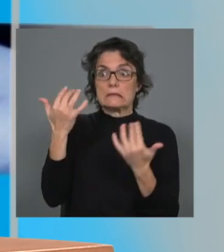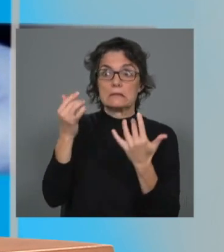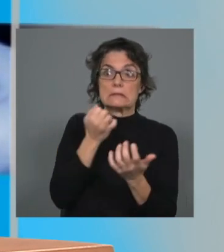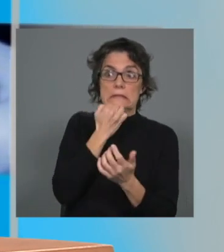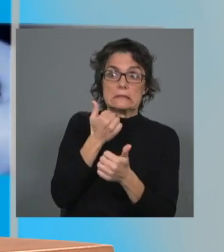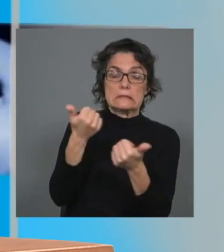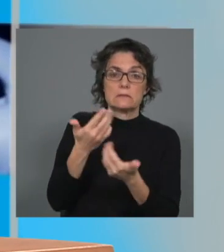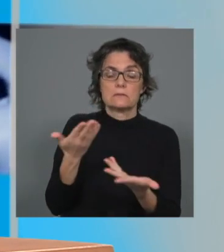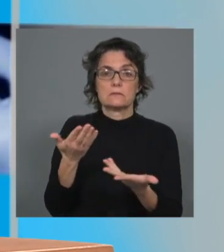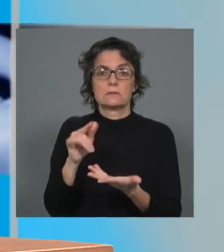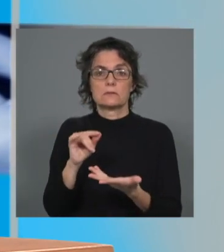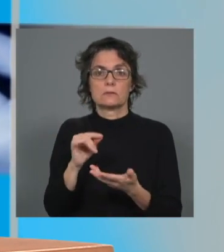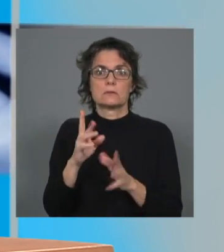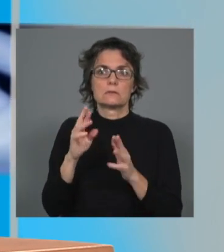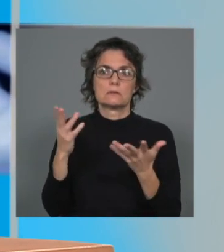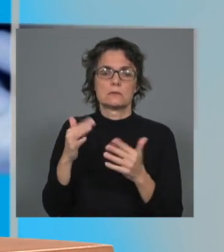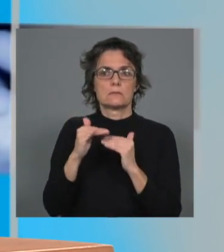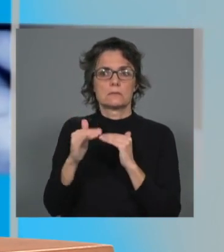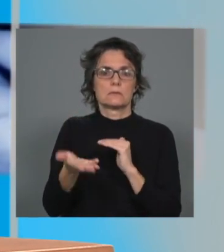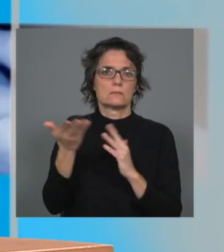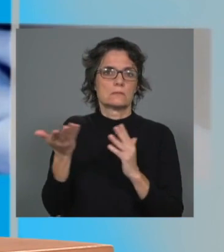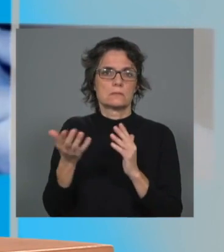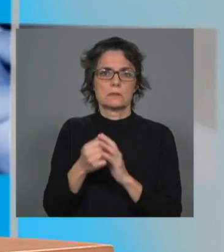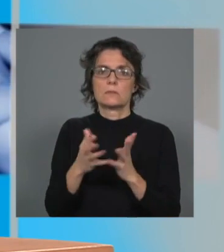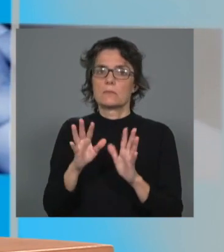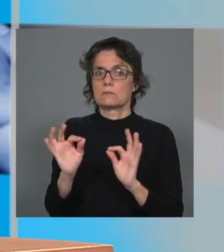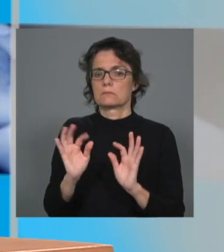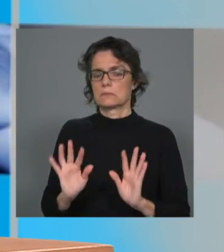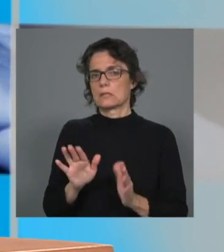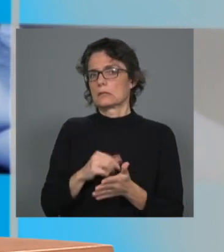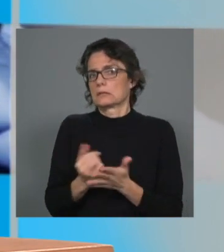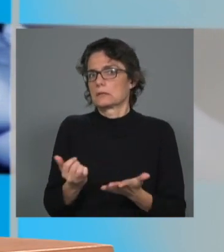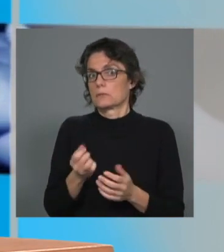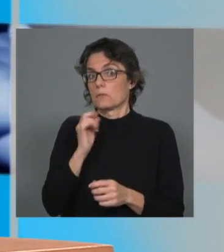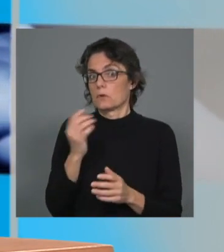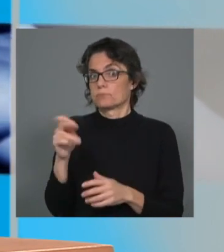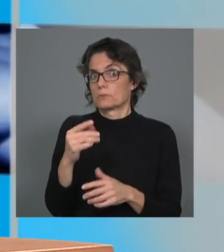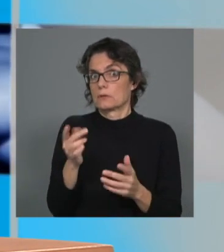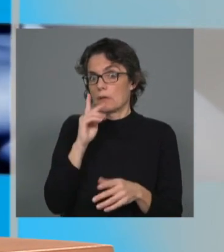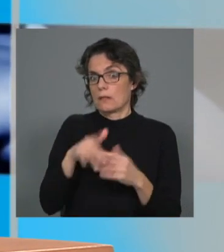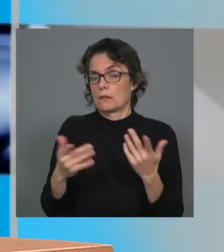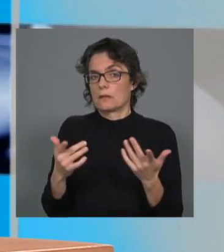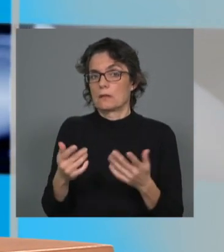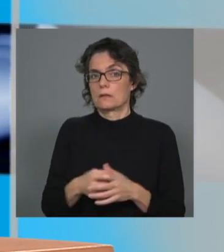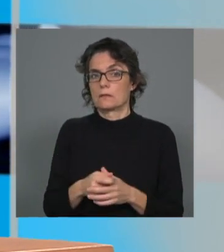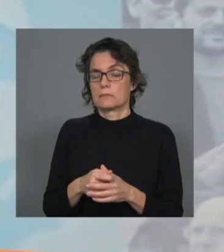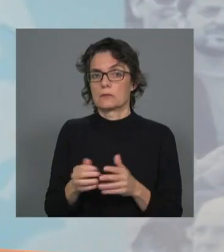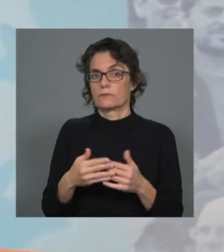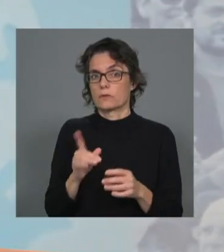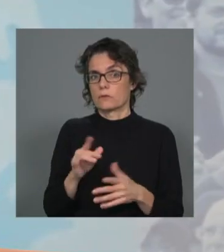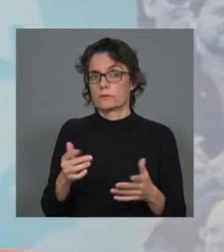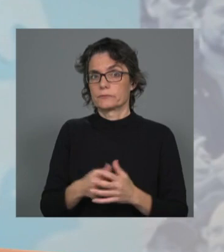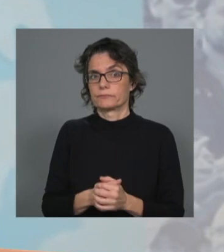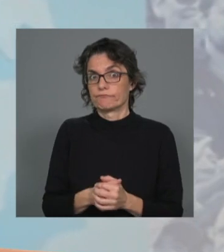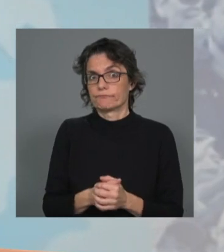que seja prenúncio de uma maior estabilidade, mas temos que estar preparados, efetivamente, para que possa acontecer uma coisa diferente desta. Um dos